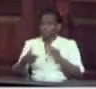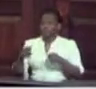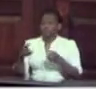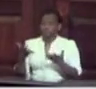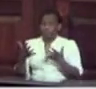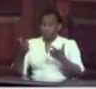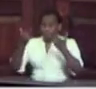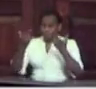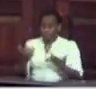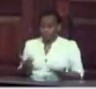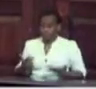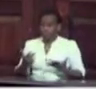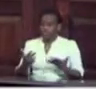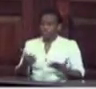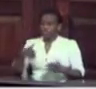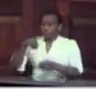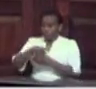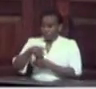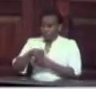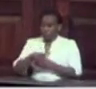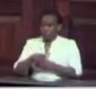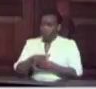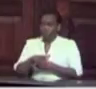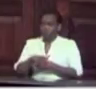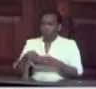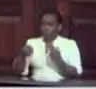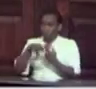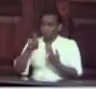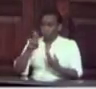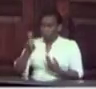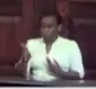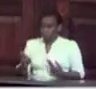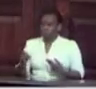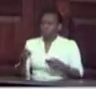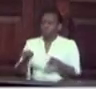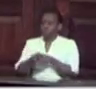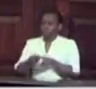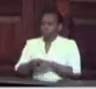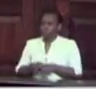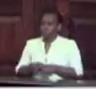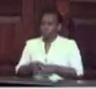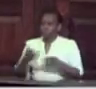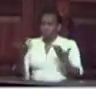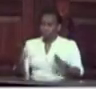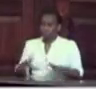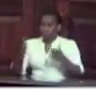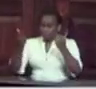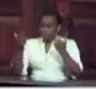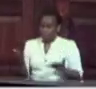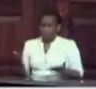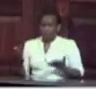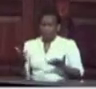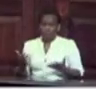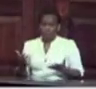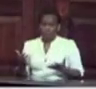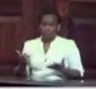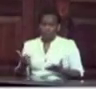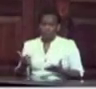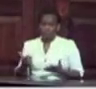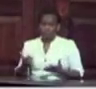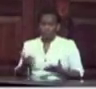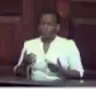me referir à votação do bilhete único, do projeto sobre o bilhete único. E não quero aqui desconhecer, não quero